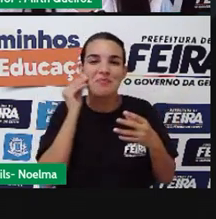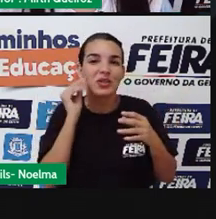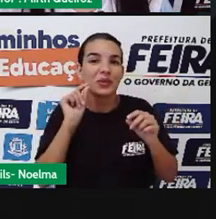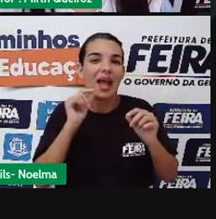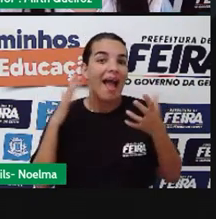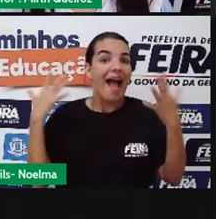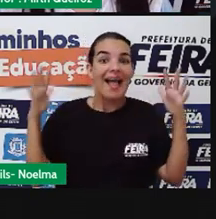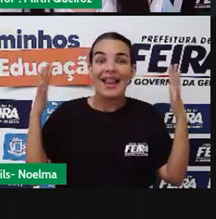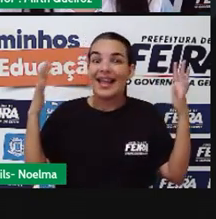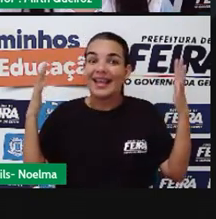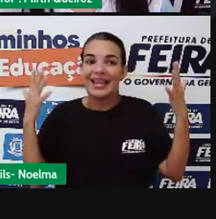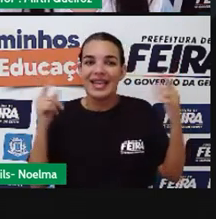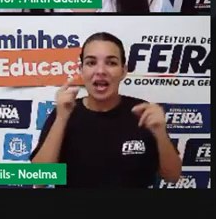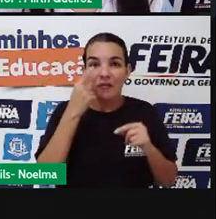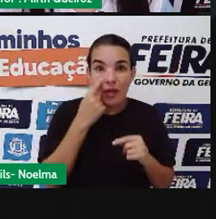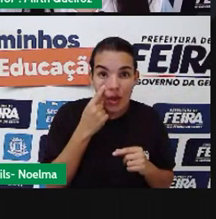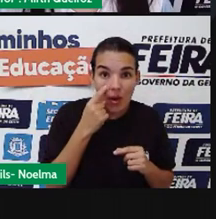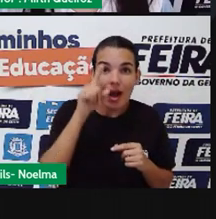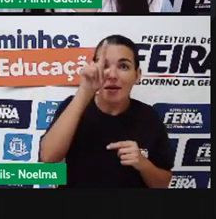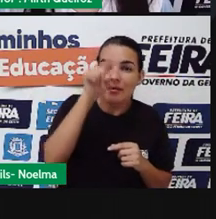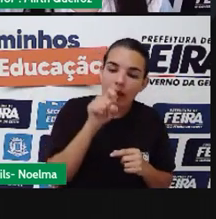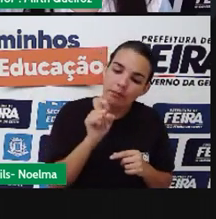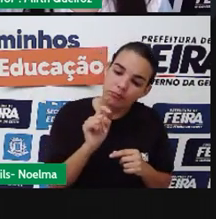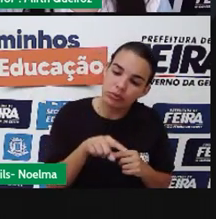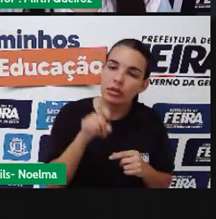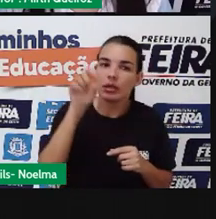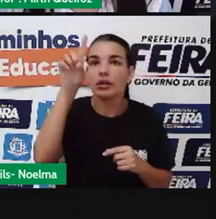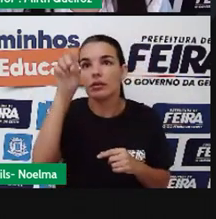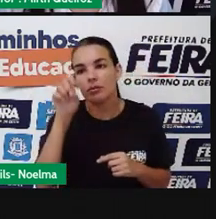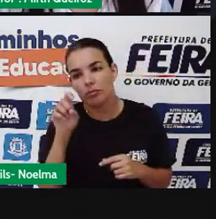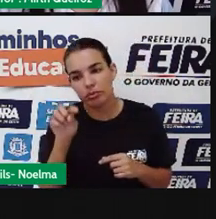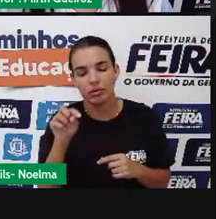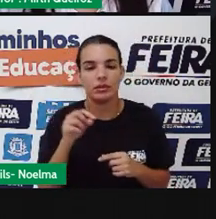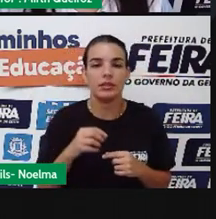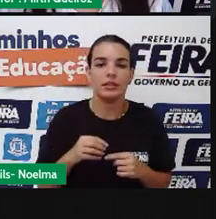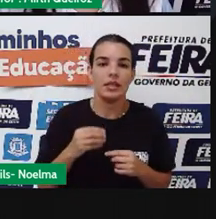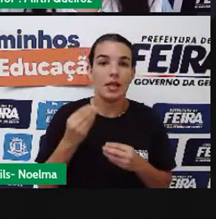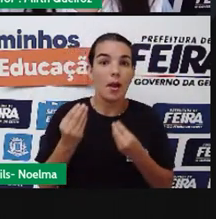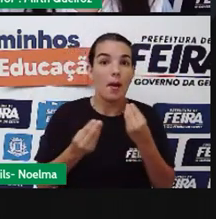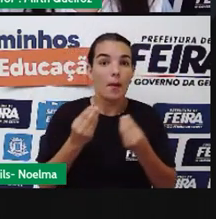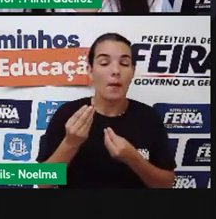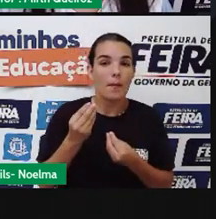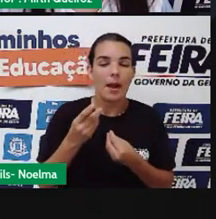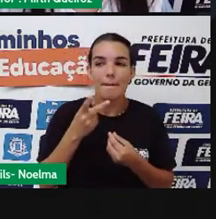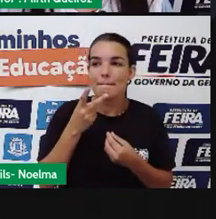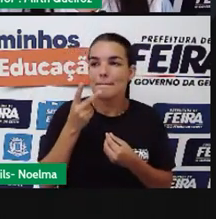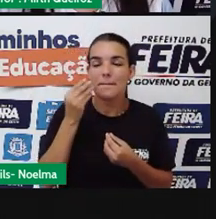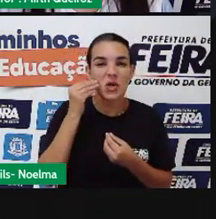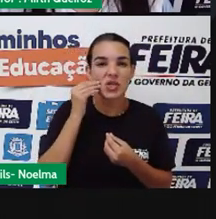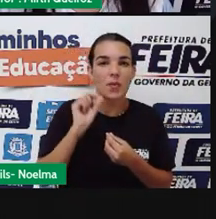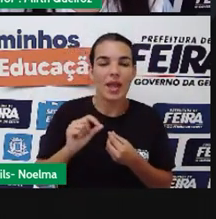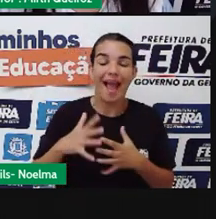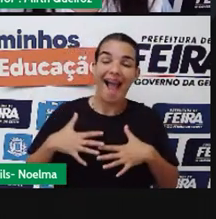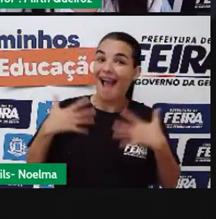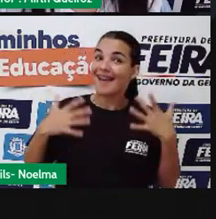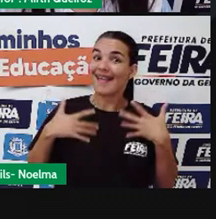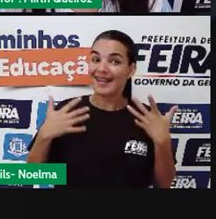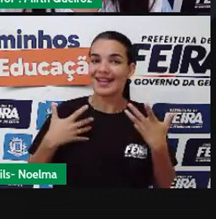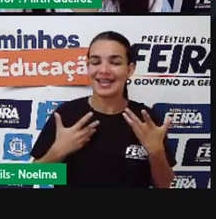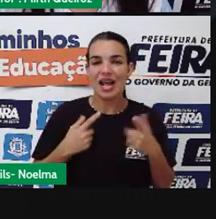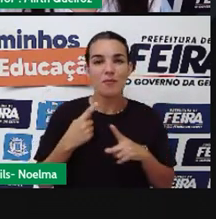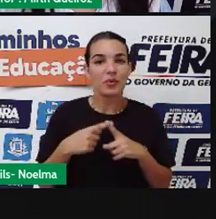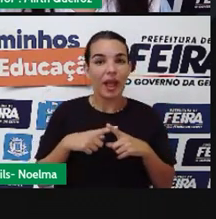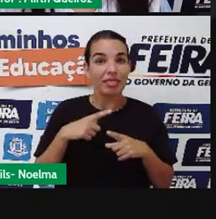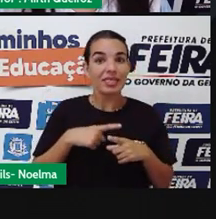Então, tem um tipo de entonação, uma entonação aí da fala, que a gente vai fazer essa entonação a partir do uso